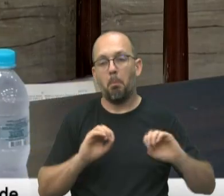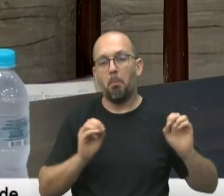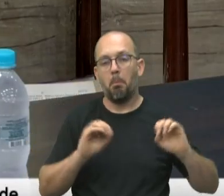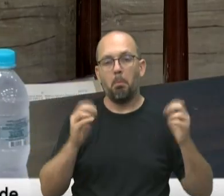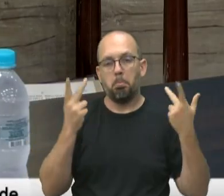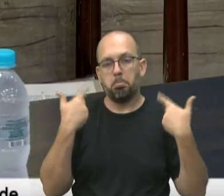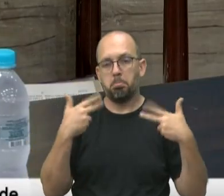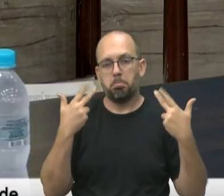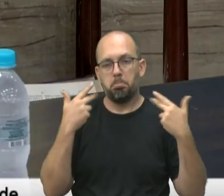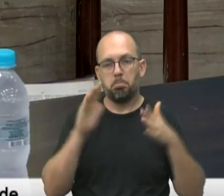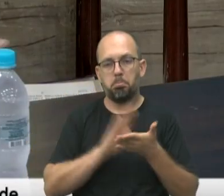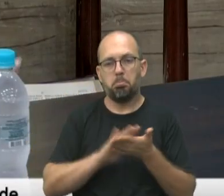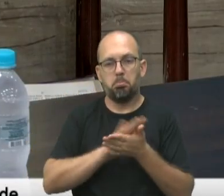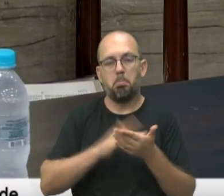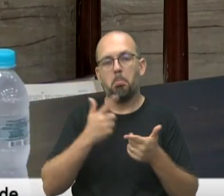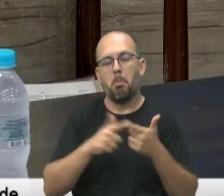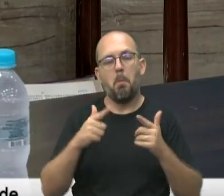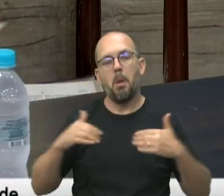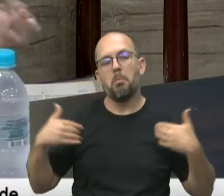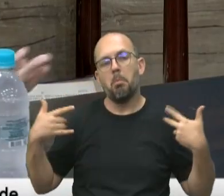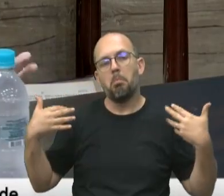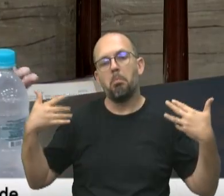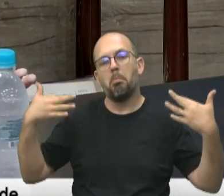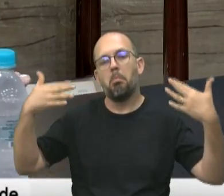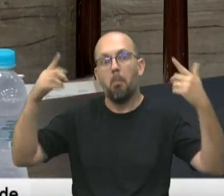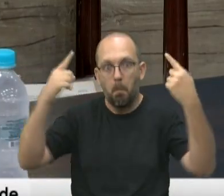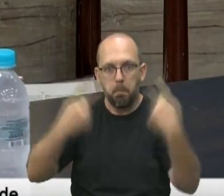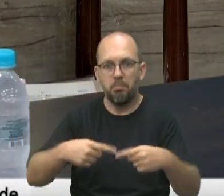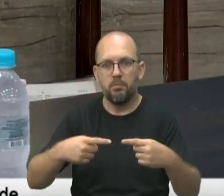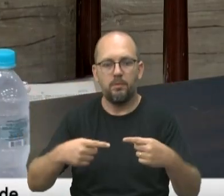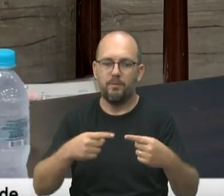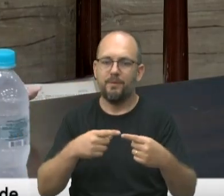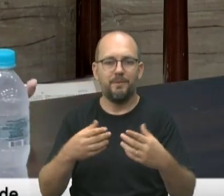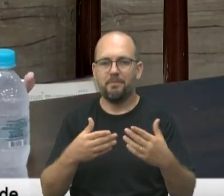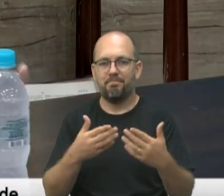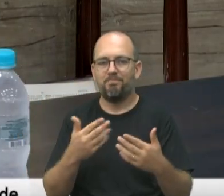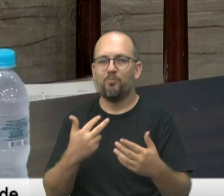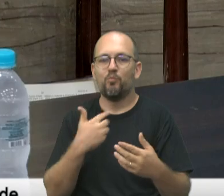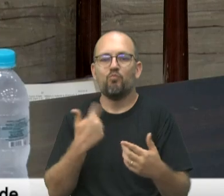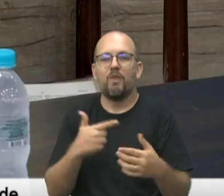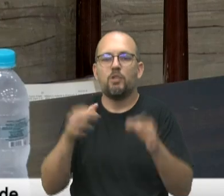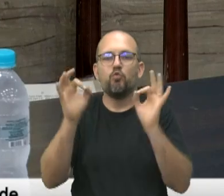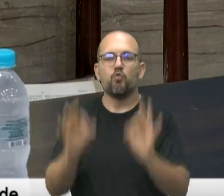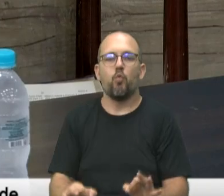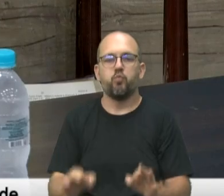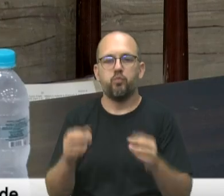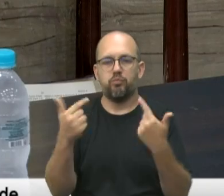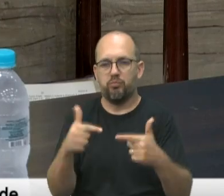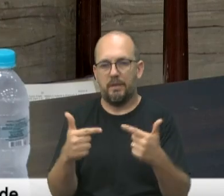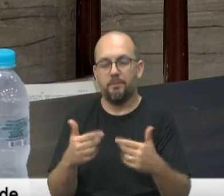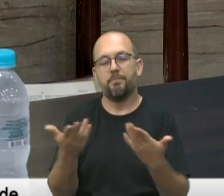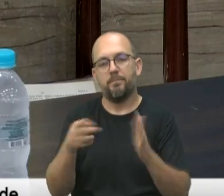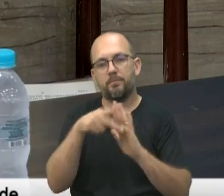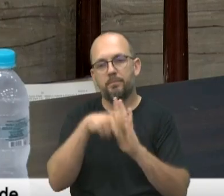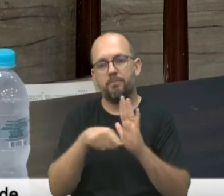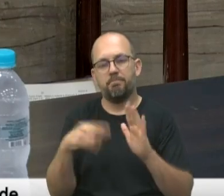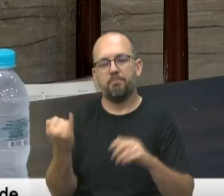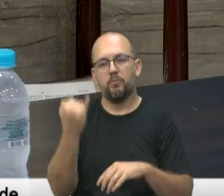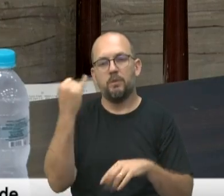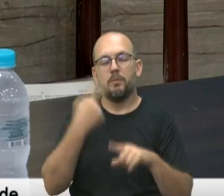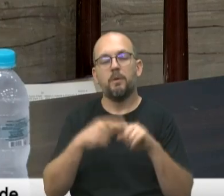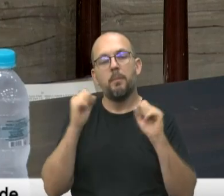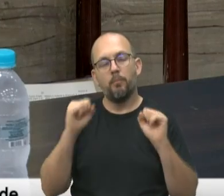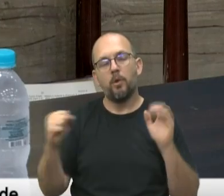isso, colocar para competir. Não é uma competição justa. Então, esse projeto ele é muito importante porque pode